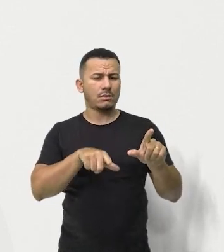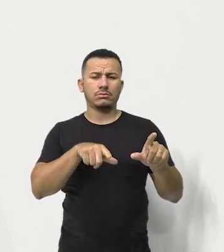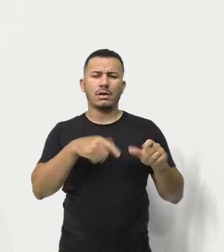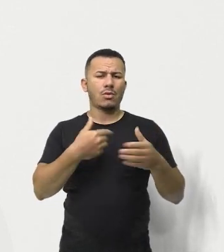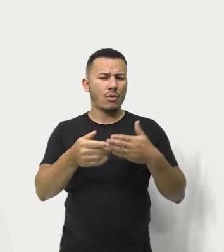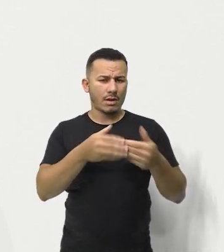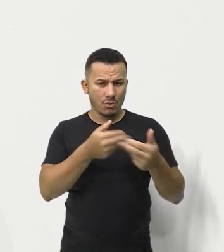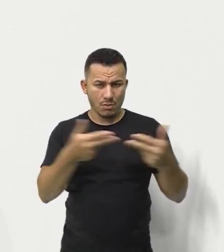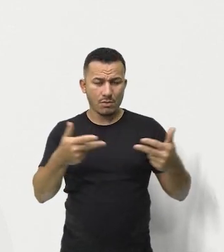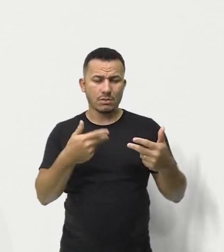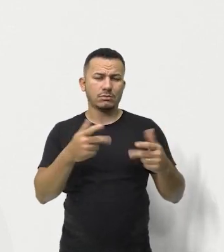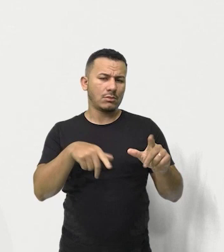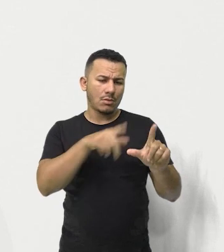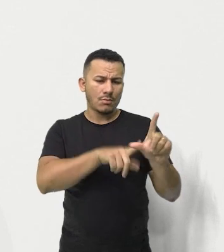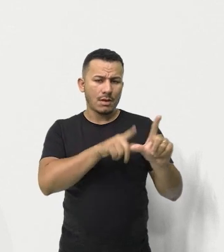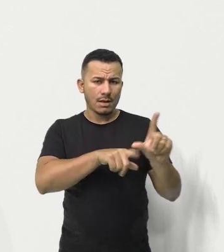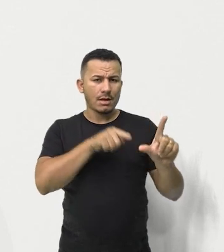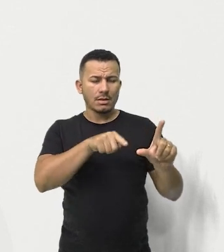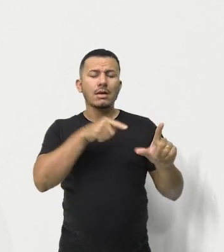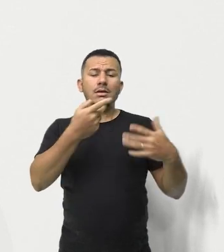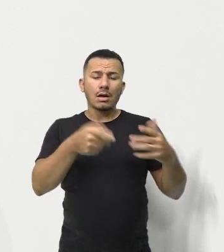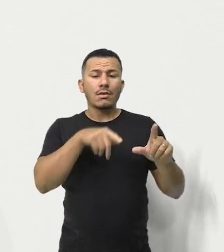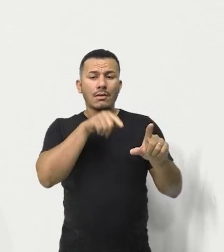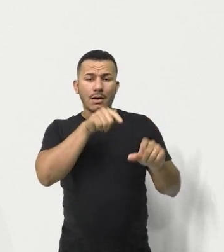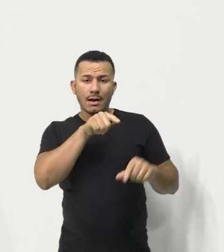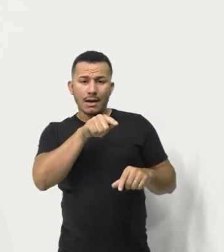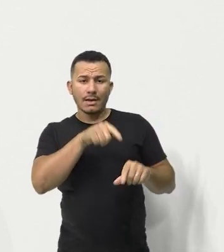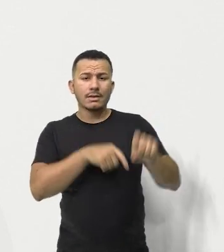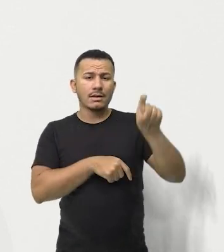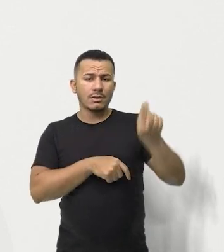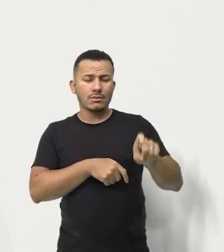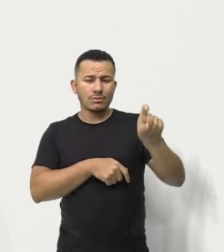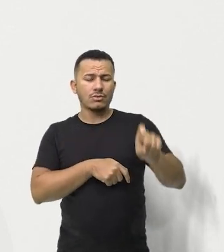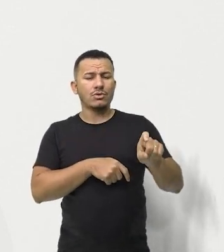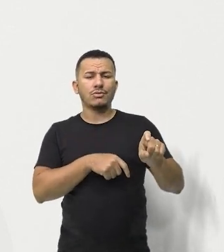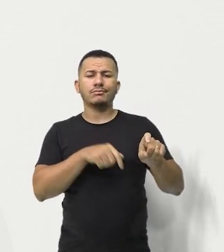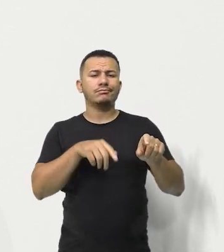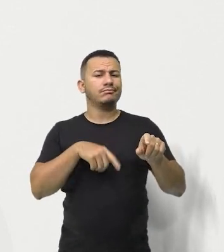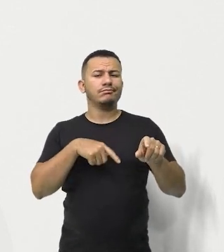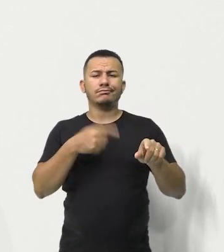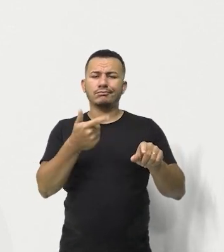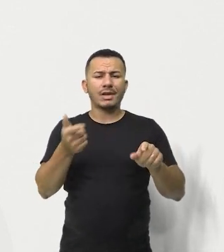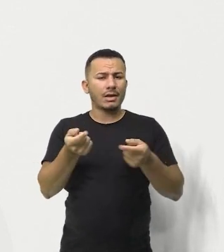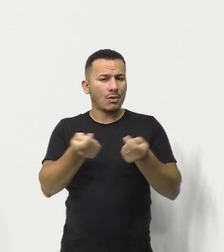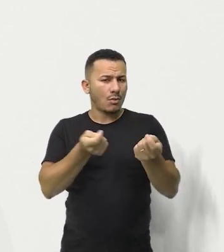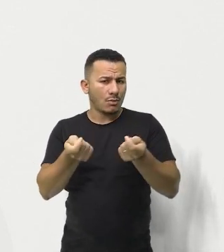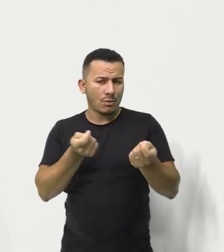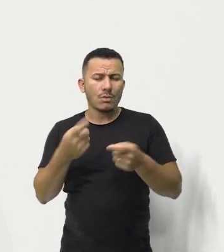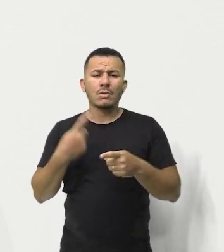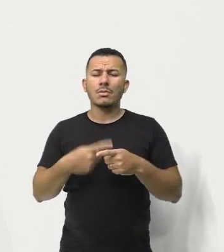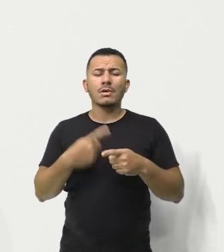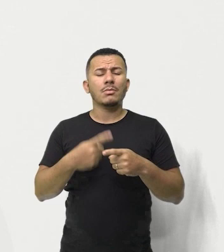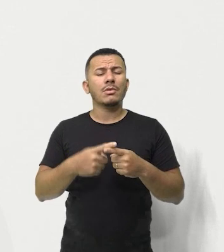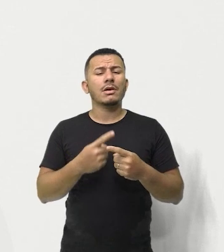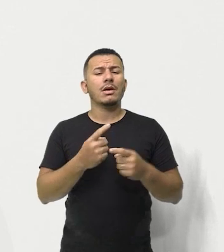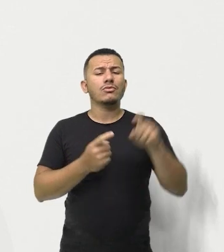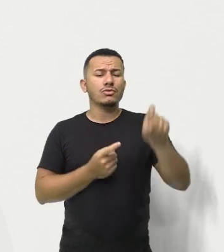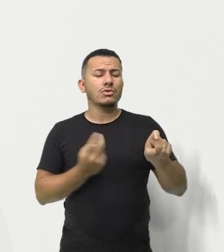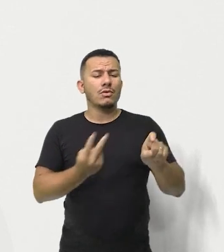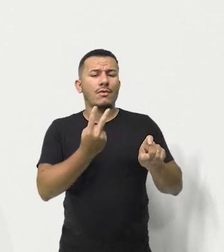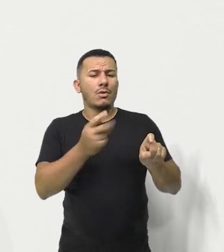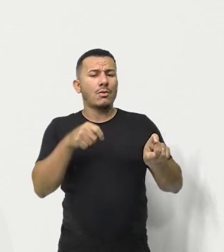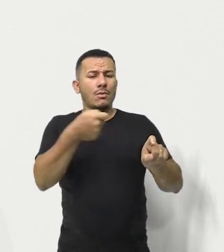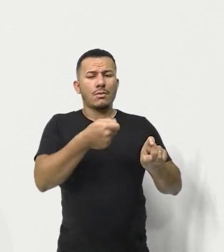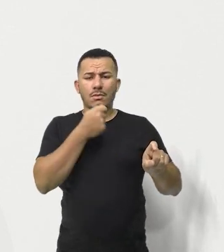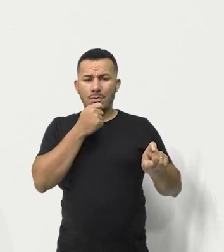coisa. Então, significa que aqui nós estamos em desequilíbrio porque nós não sabemos o valor de x. Esse